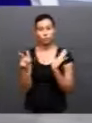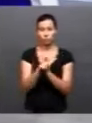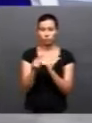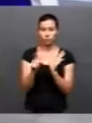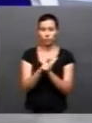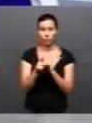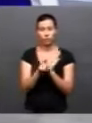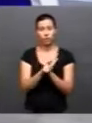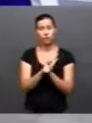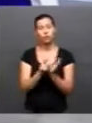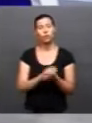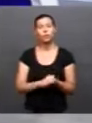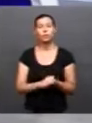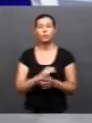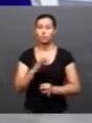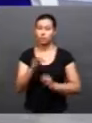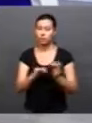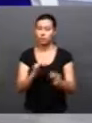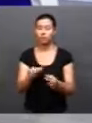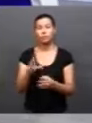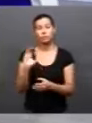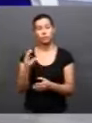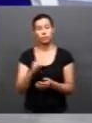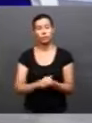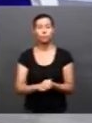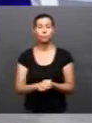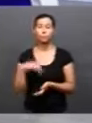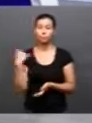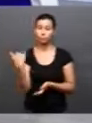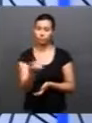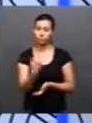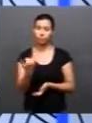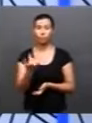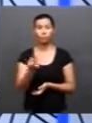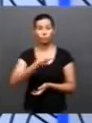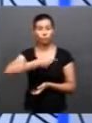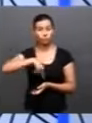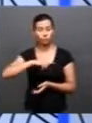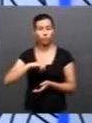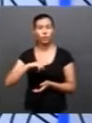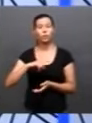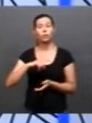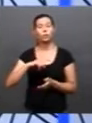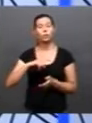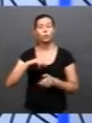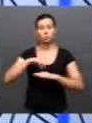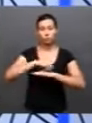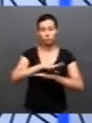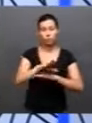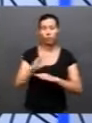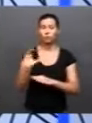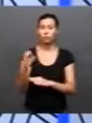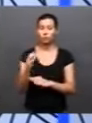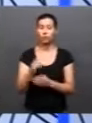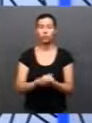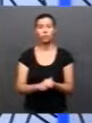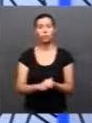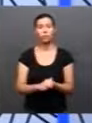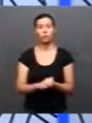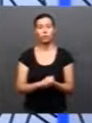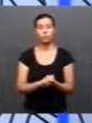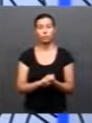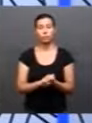tecnologia. Então, é bem importante essa questão, ou seja, quando você trabalha com a divulgação, com o jornalismo científico, de pautas que